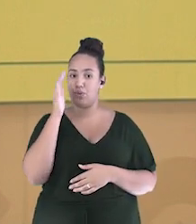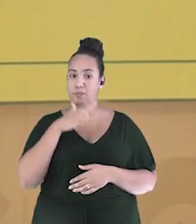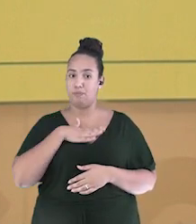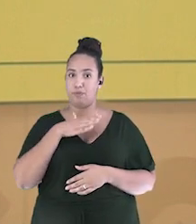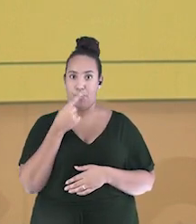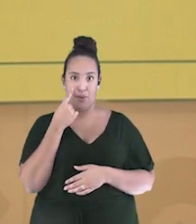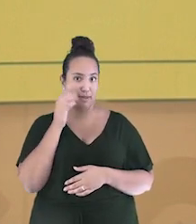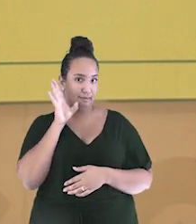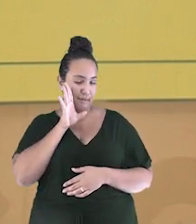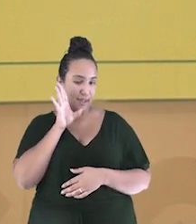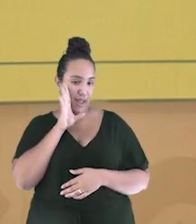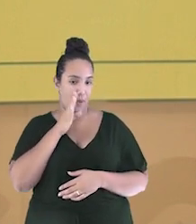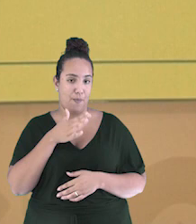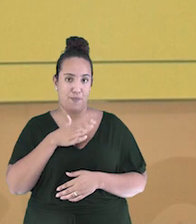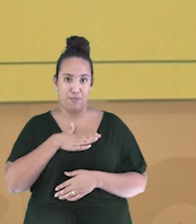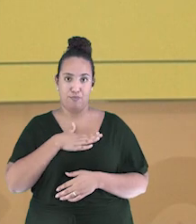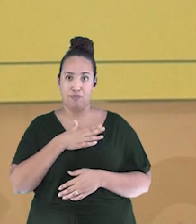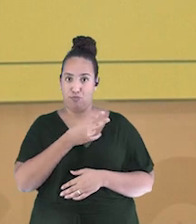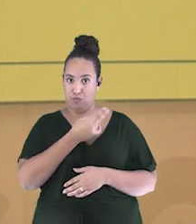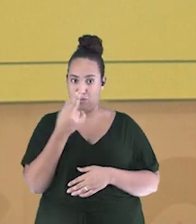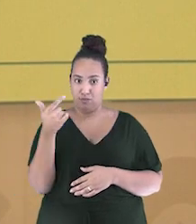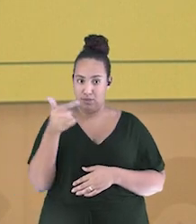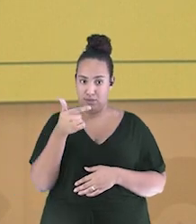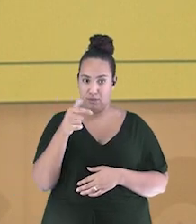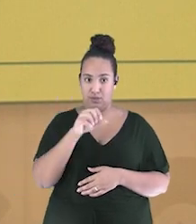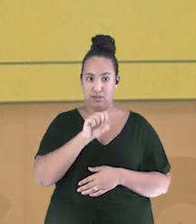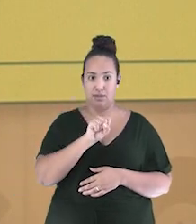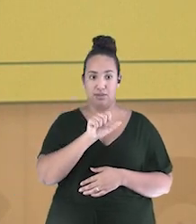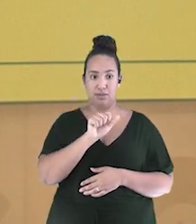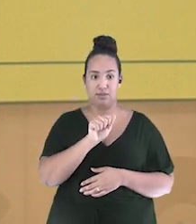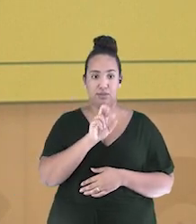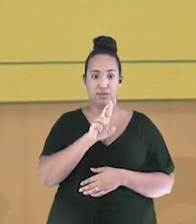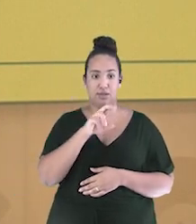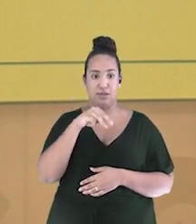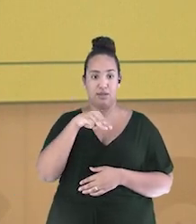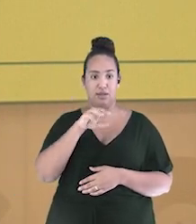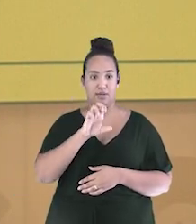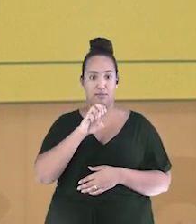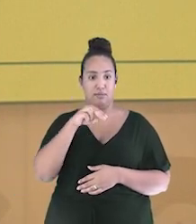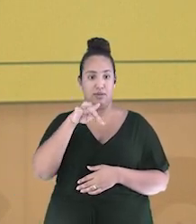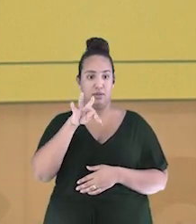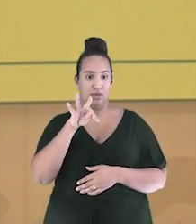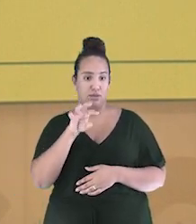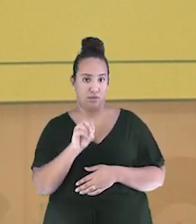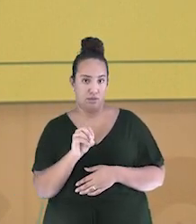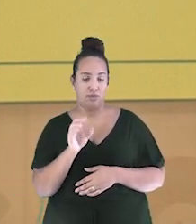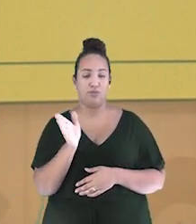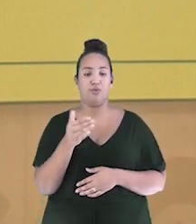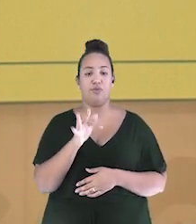Vejam só que legal. Os meus sobrenomes são Sarmento, Ferreira e Subtil.